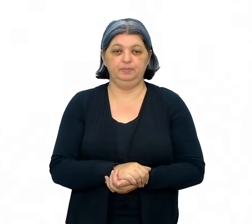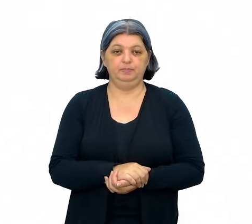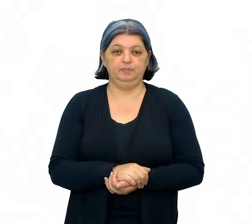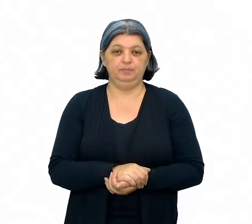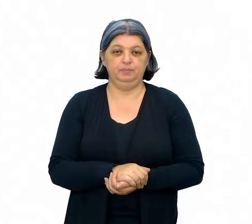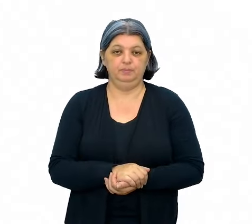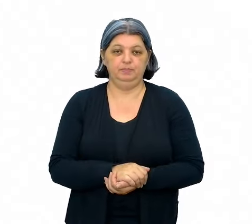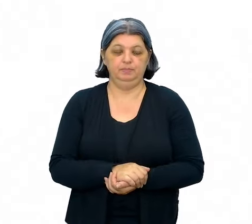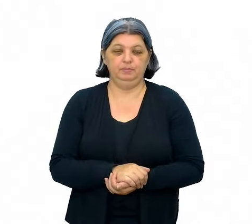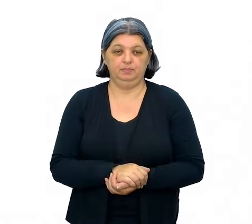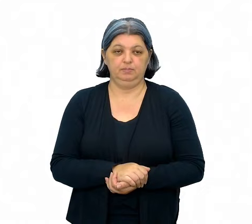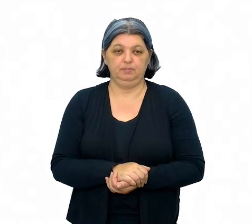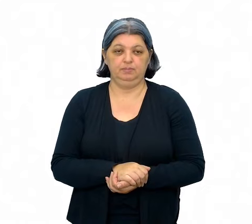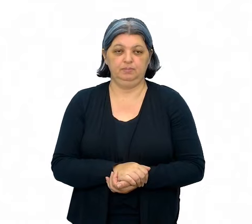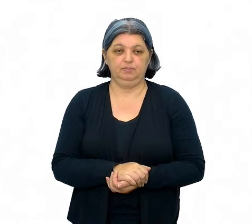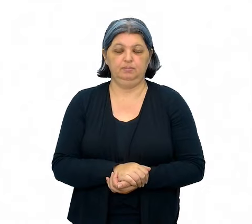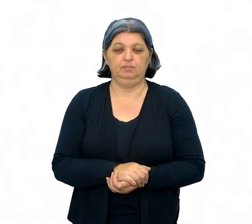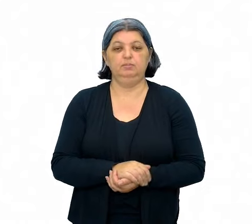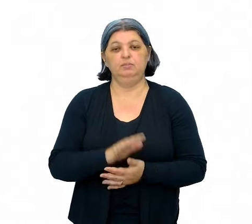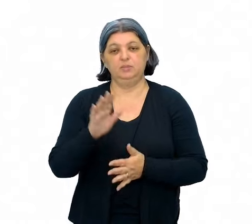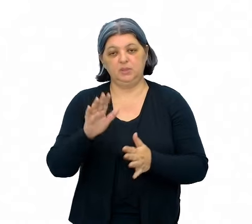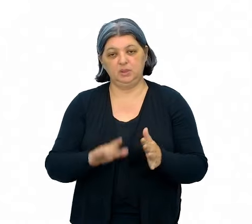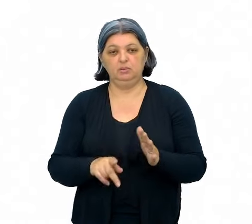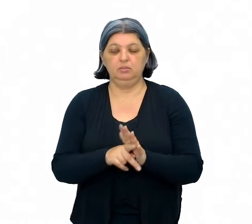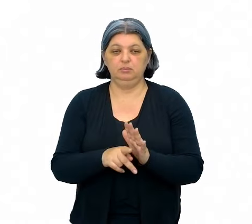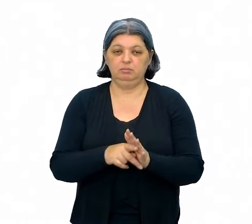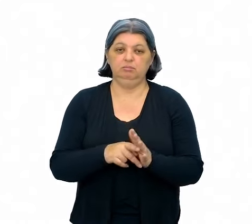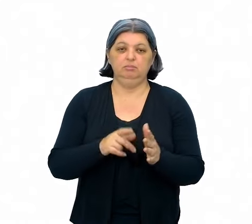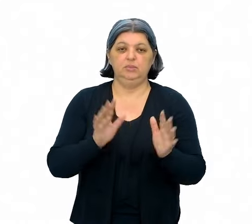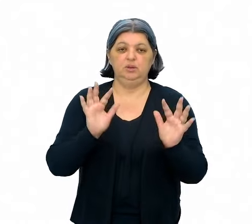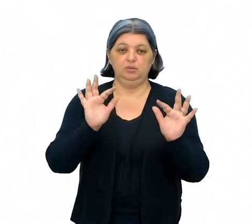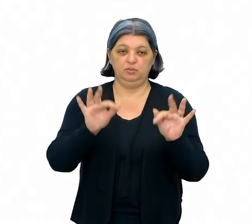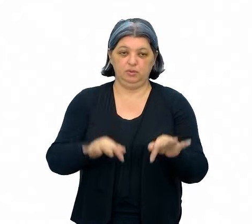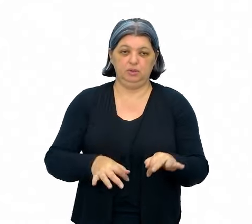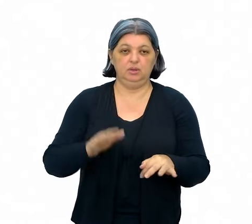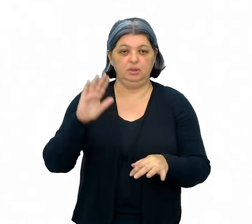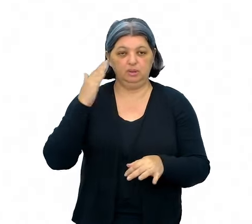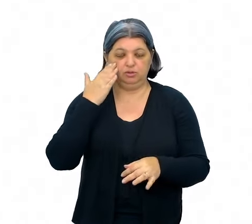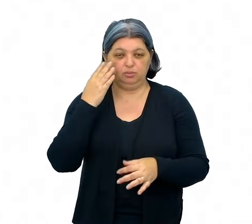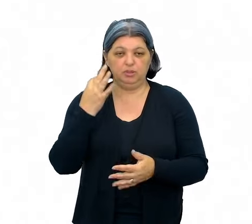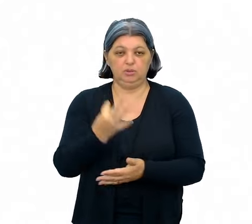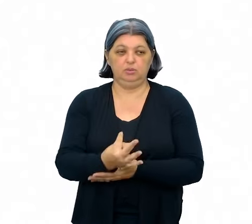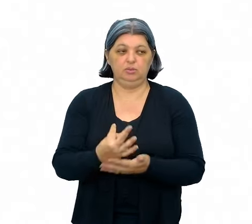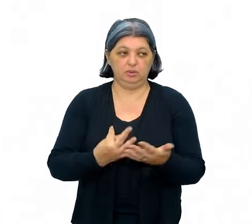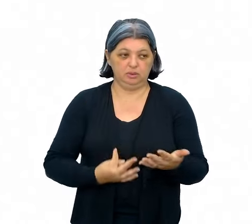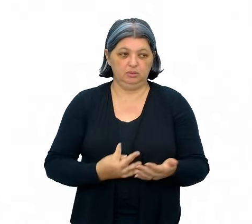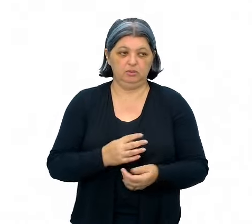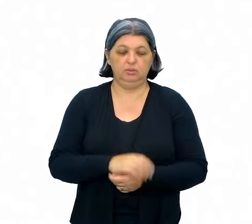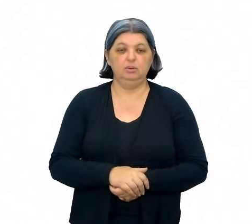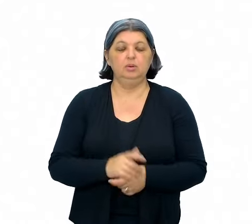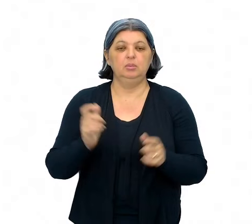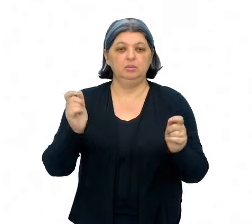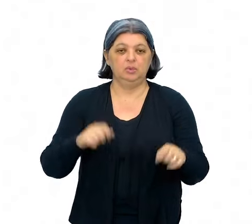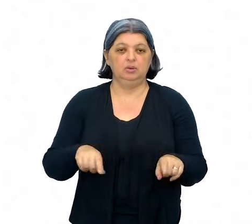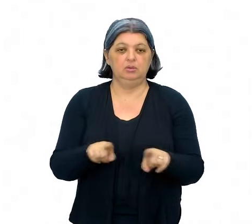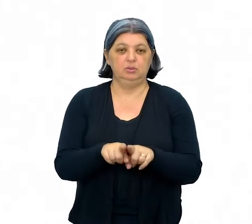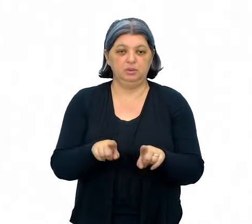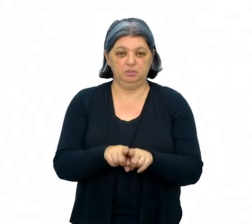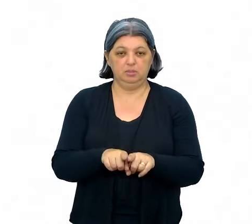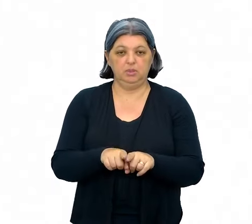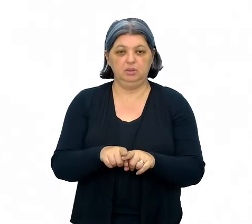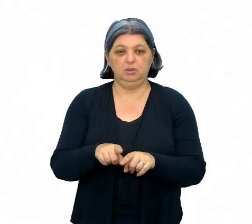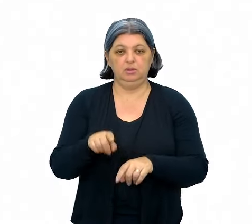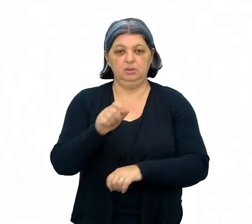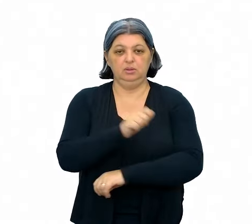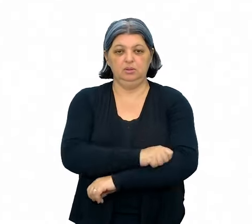como a generalização, ao finalizar a compreensão do texto, eu posso realizar uma síntese sobre o que